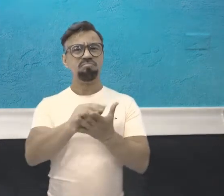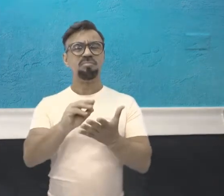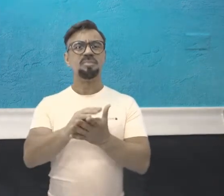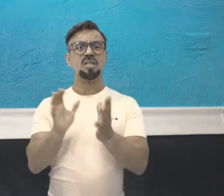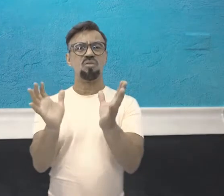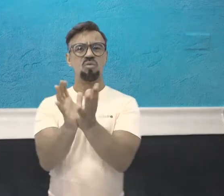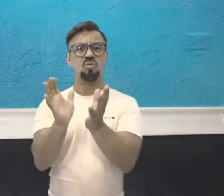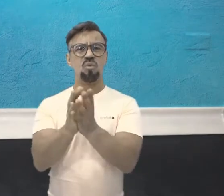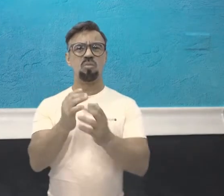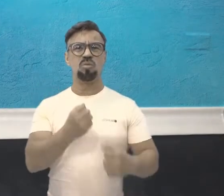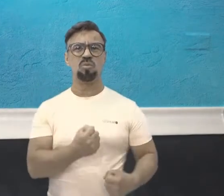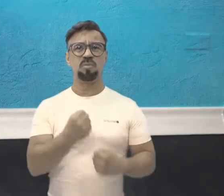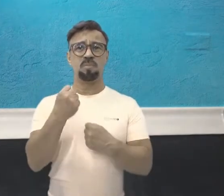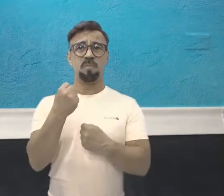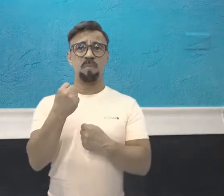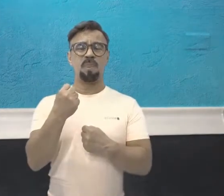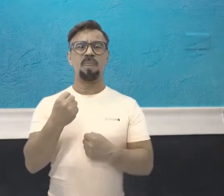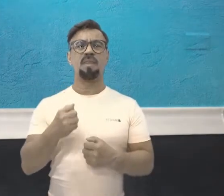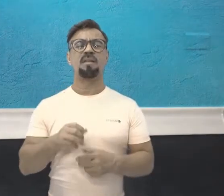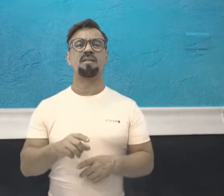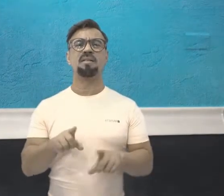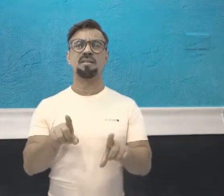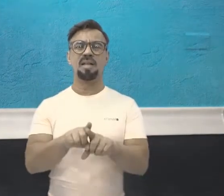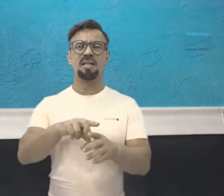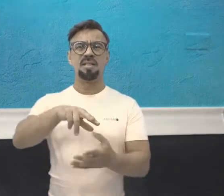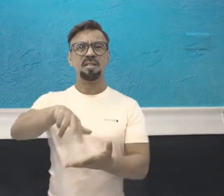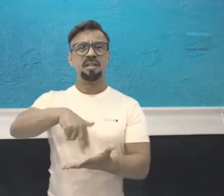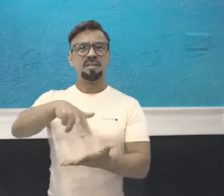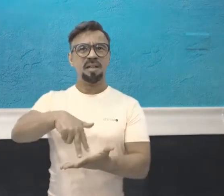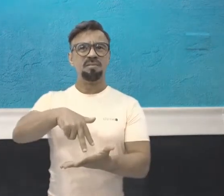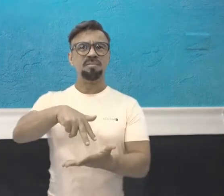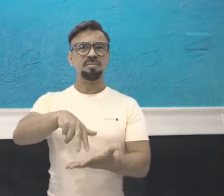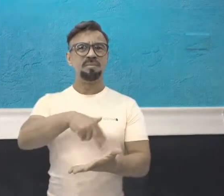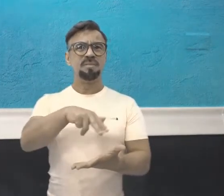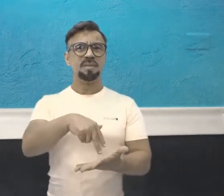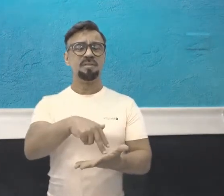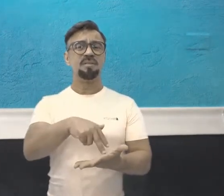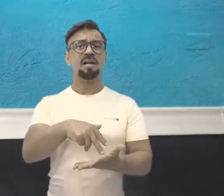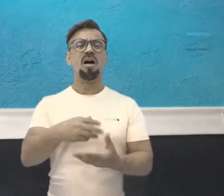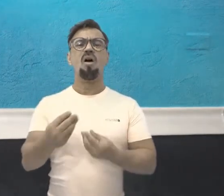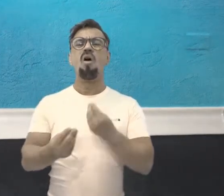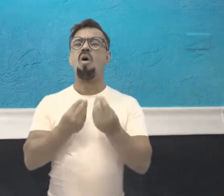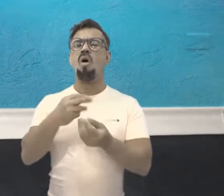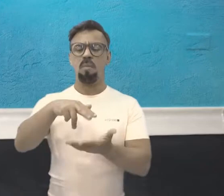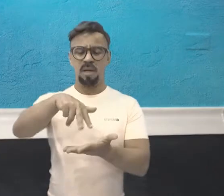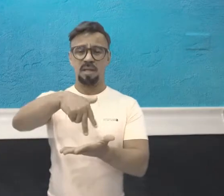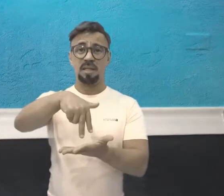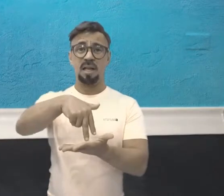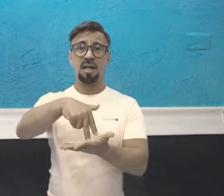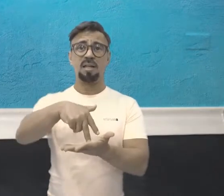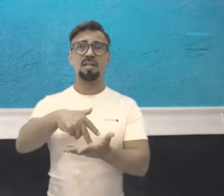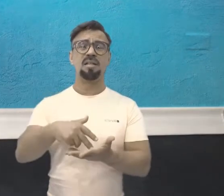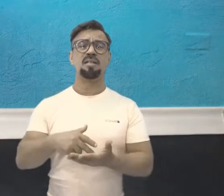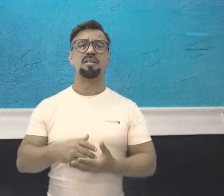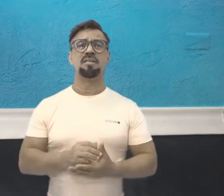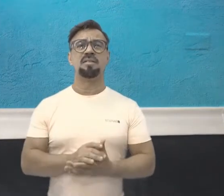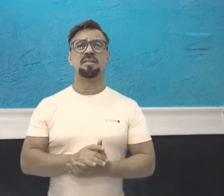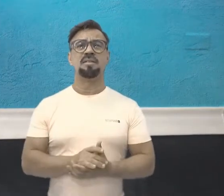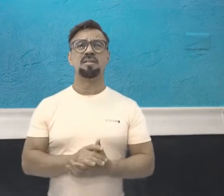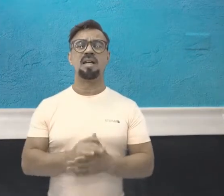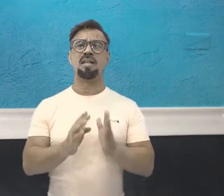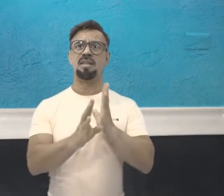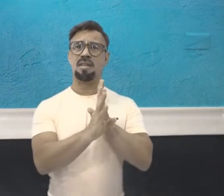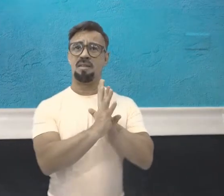do Cangaço certo gente e aí eles dançavam Xaxado como era essa dança Normalmente eles dançavam